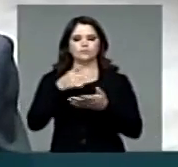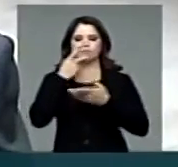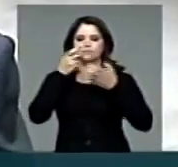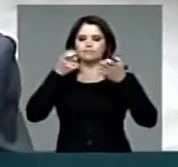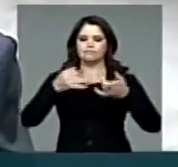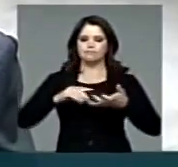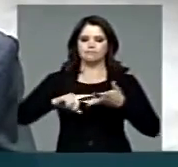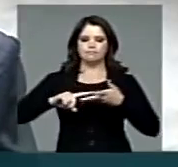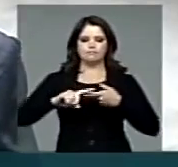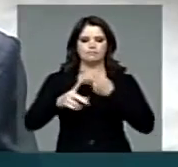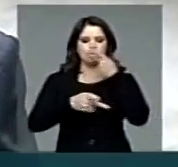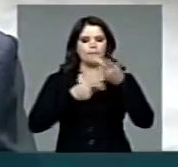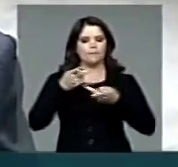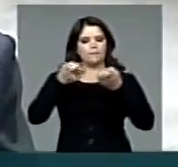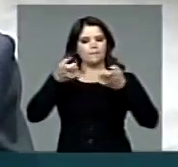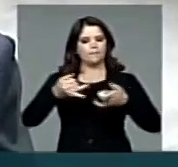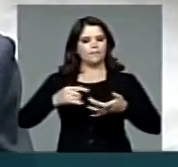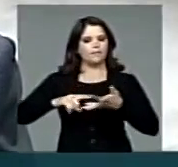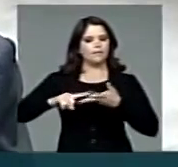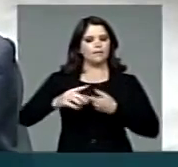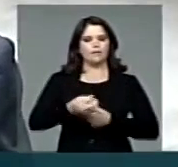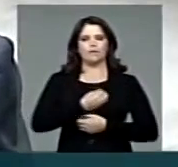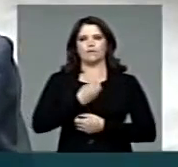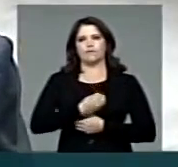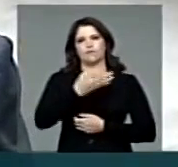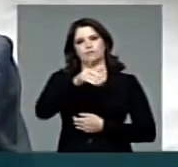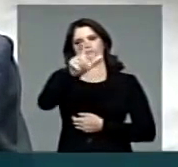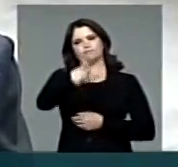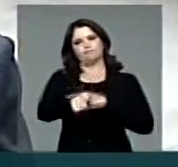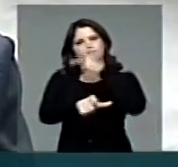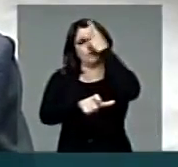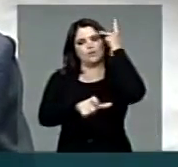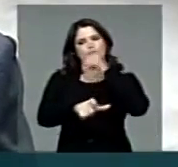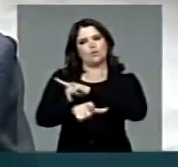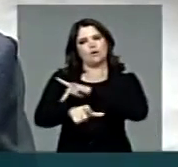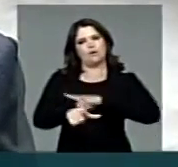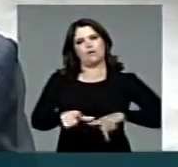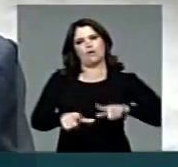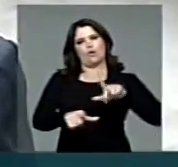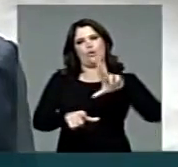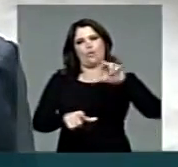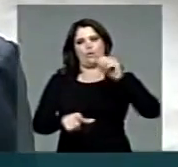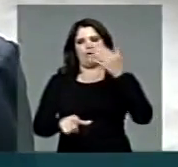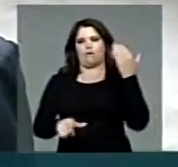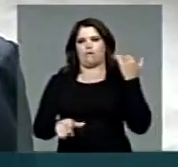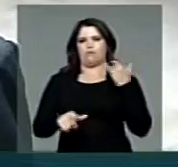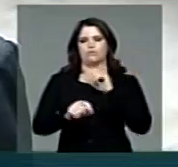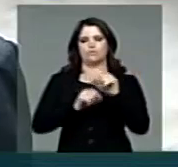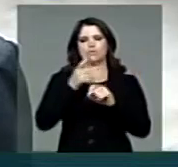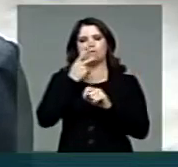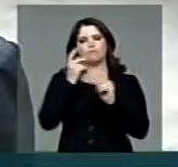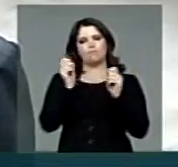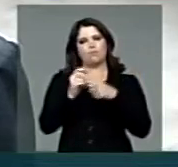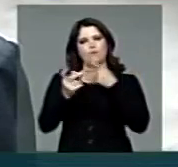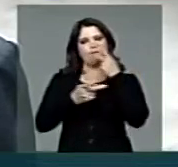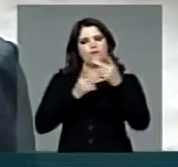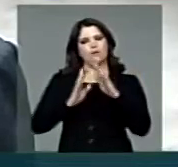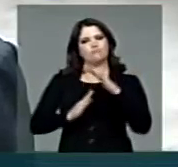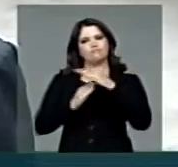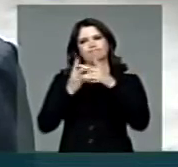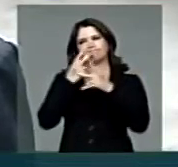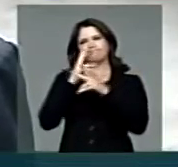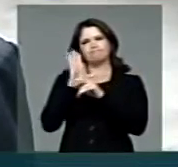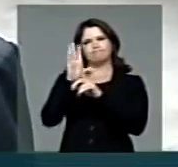o enaltecimento da figura do homem público Luiz Inácio Lula da Silva, eu me permito